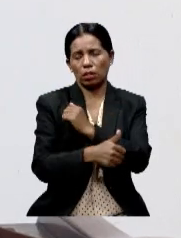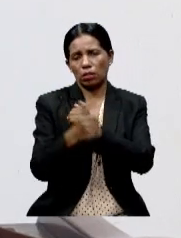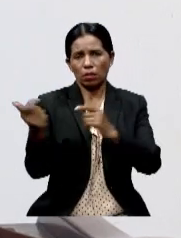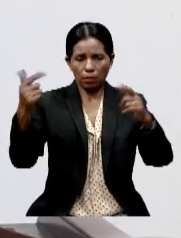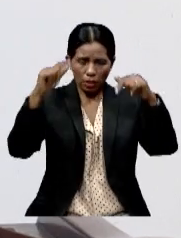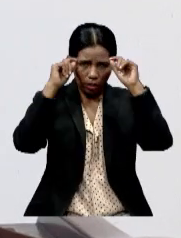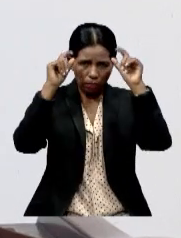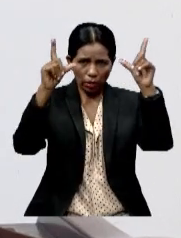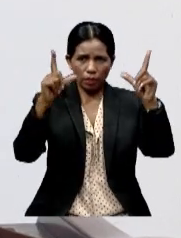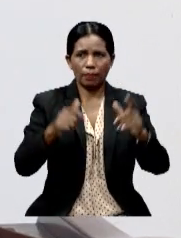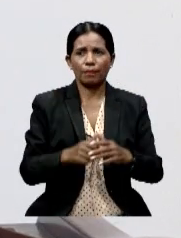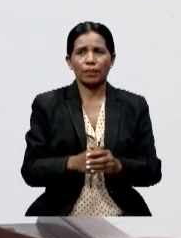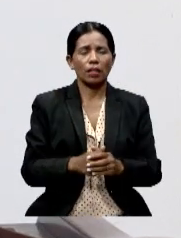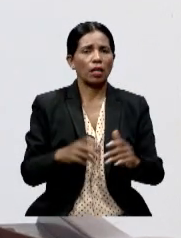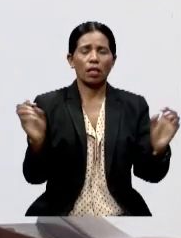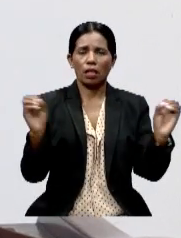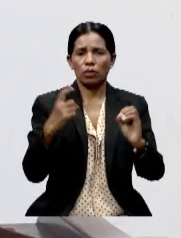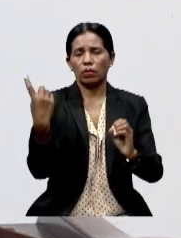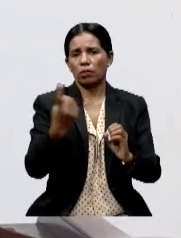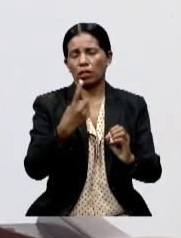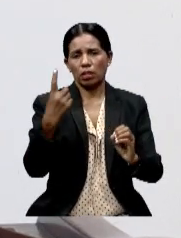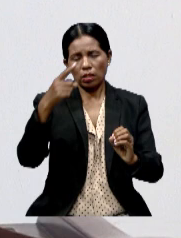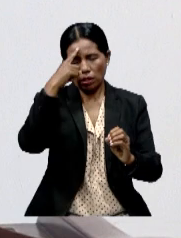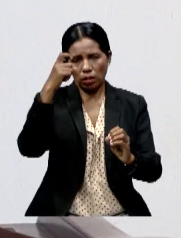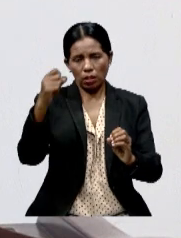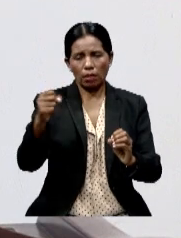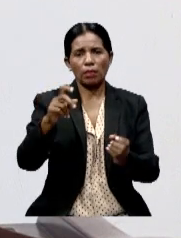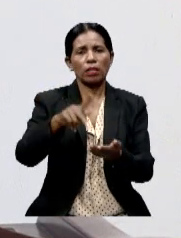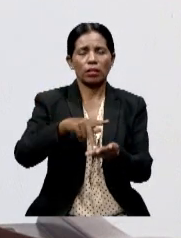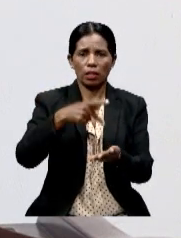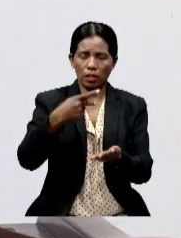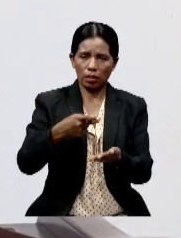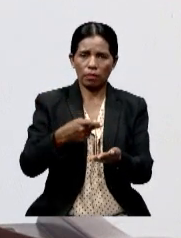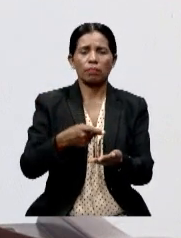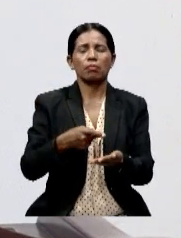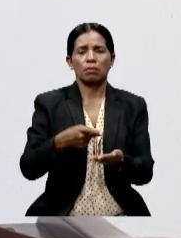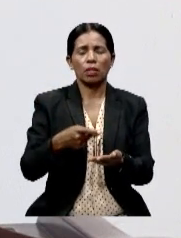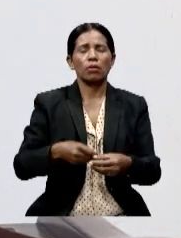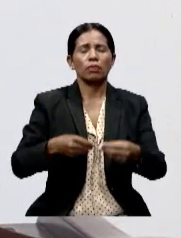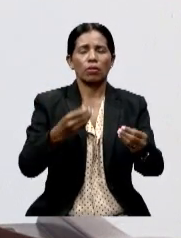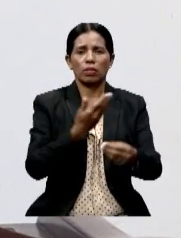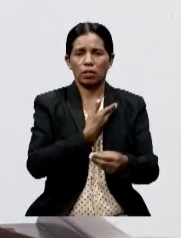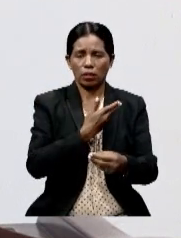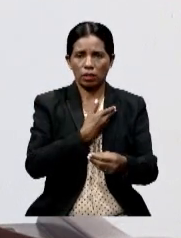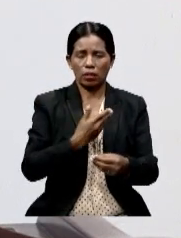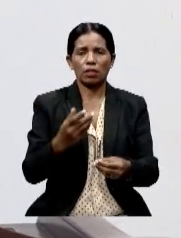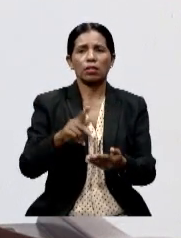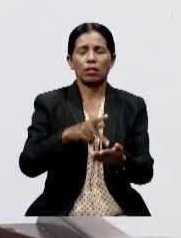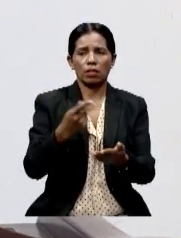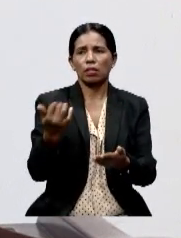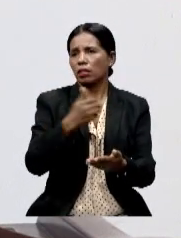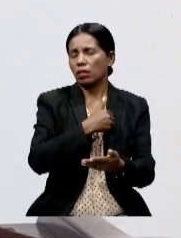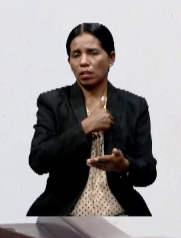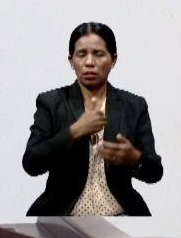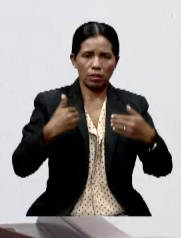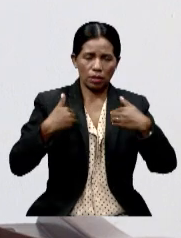Timor-Leste. Portanto, lá os tamba salários maca implica inflação. Aliás, salário sira sira o que está